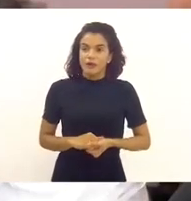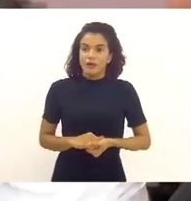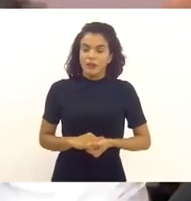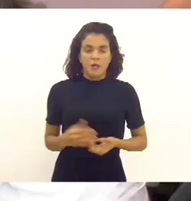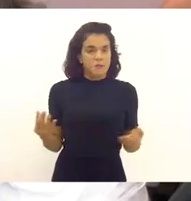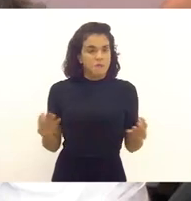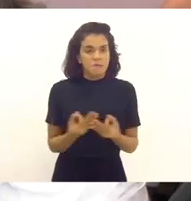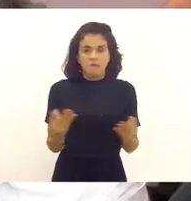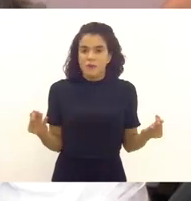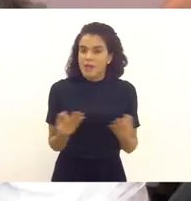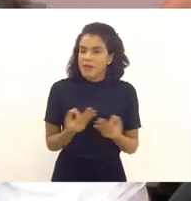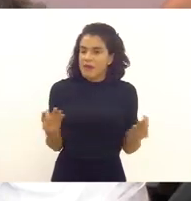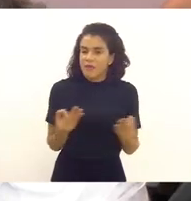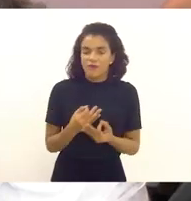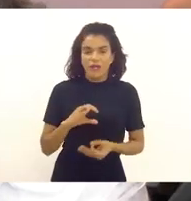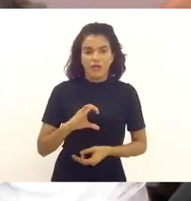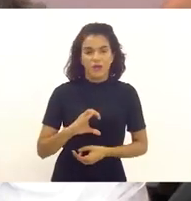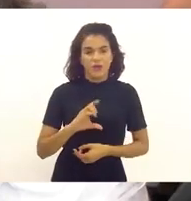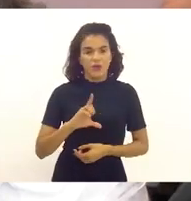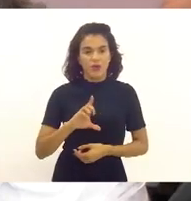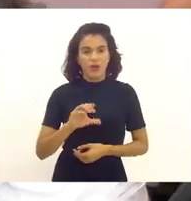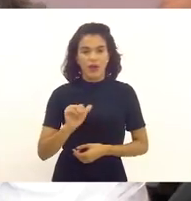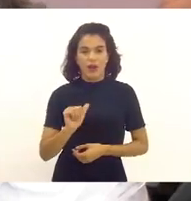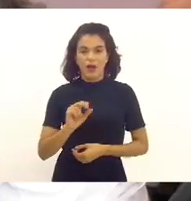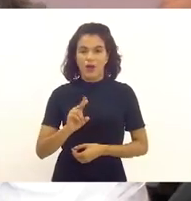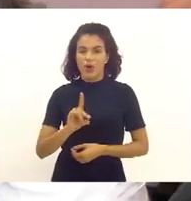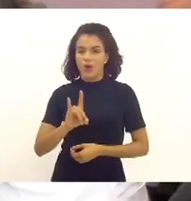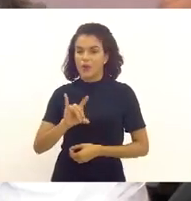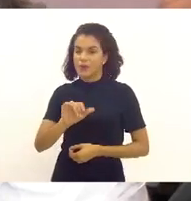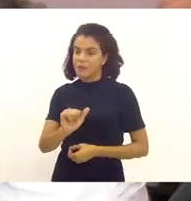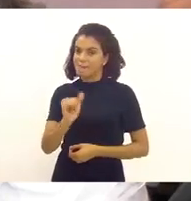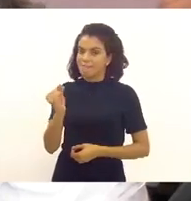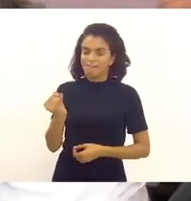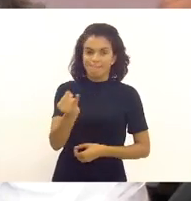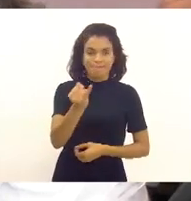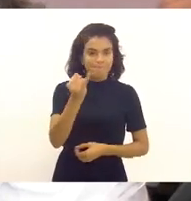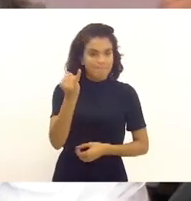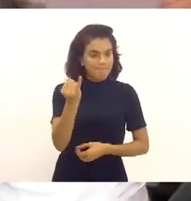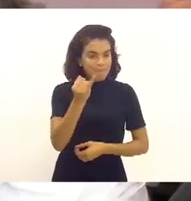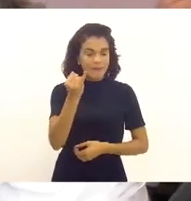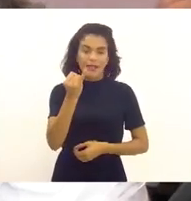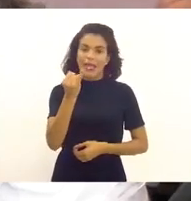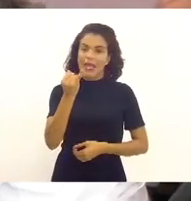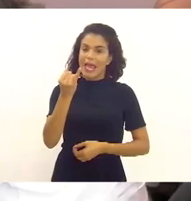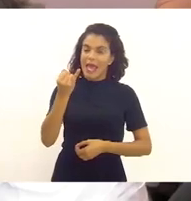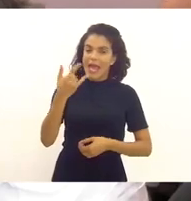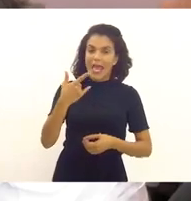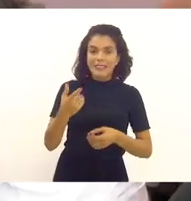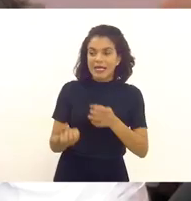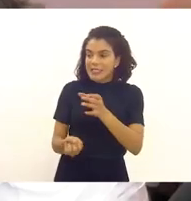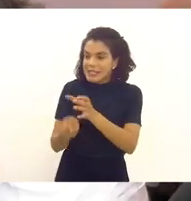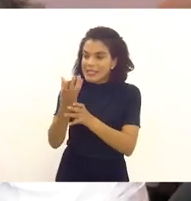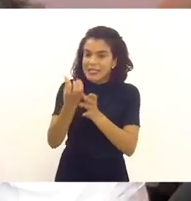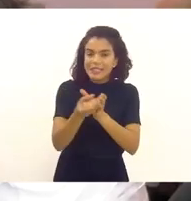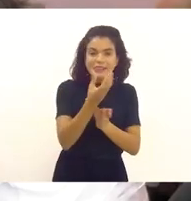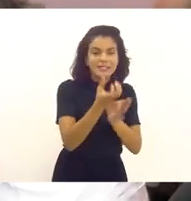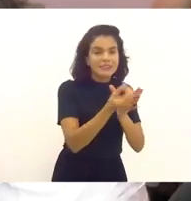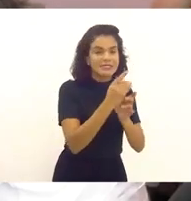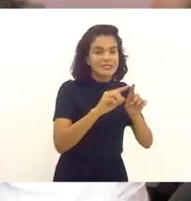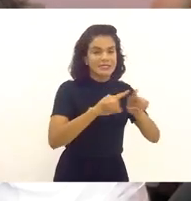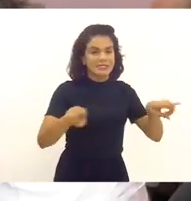perfeito Cláudia muito importante essa essa abertura das salas lilás